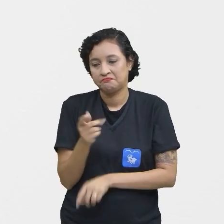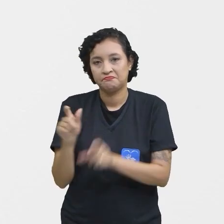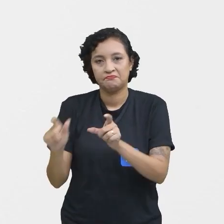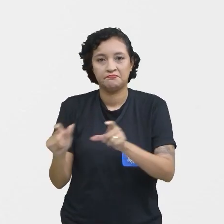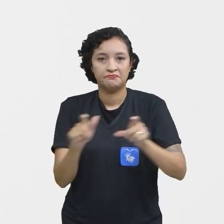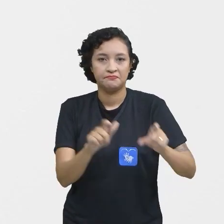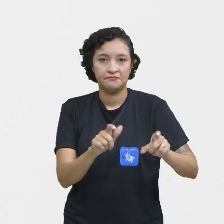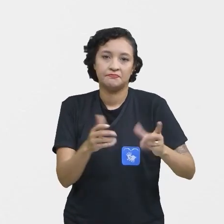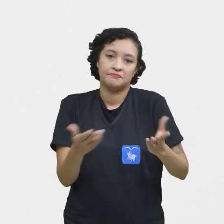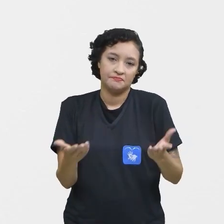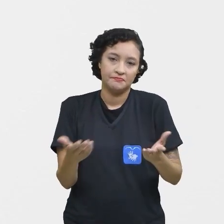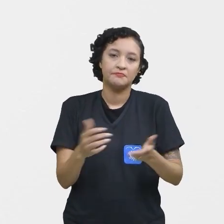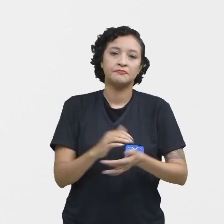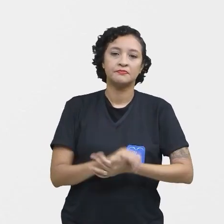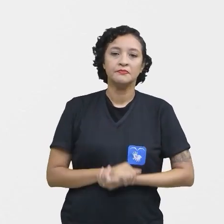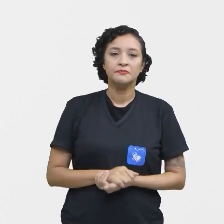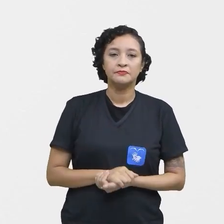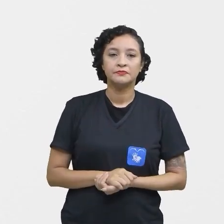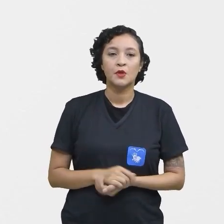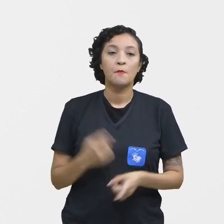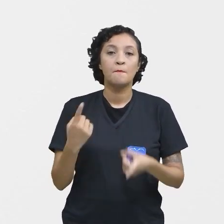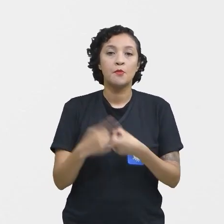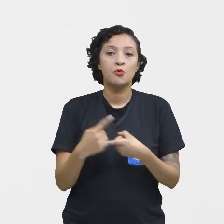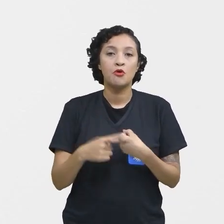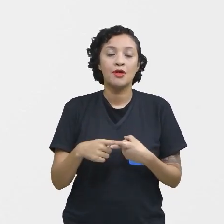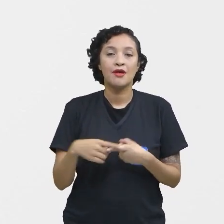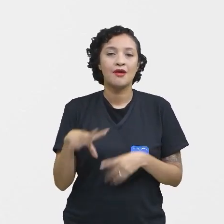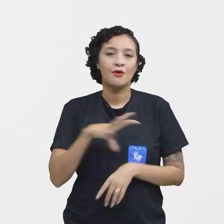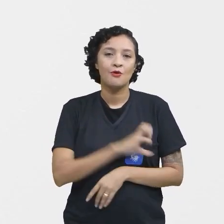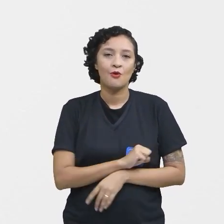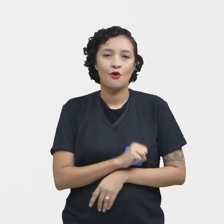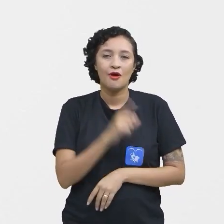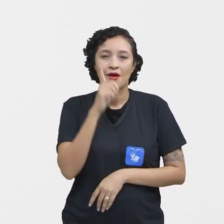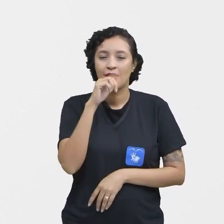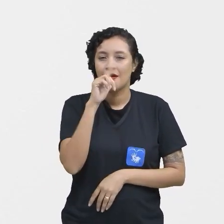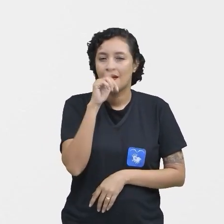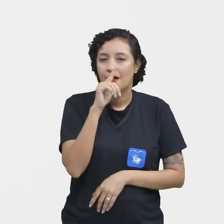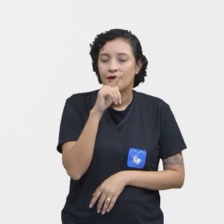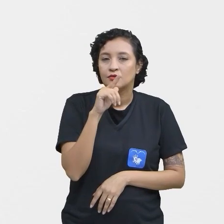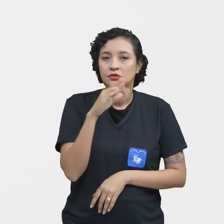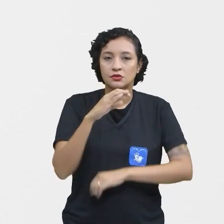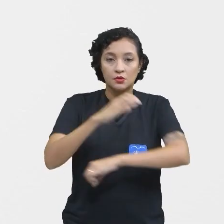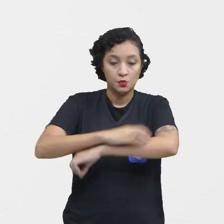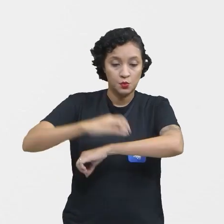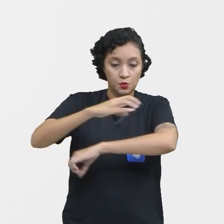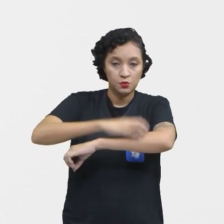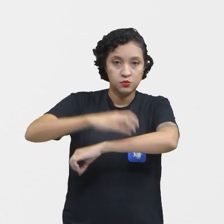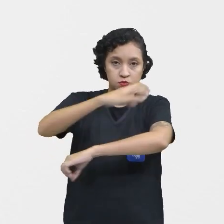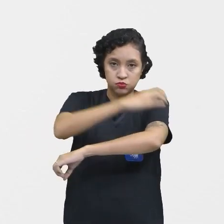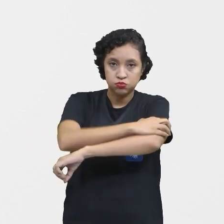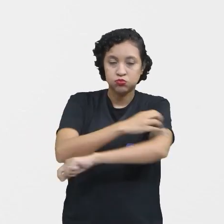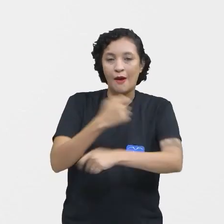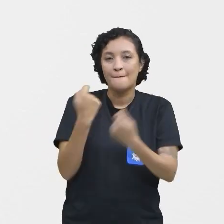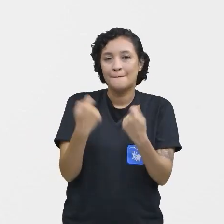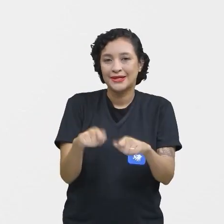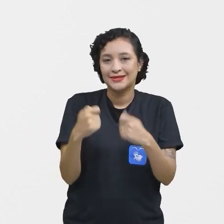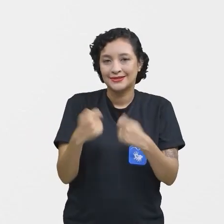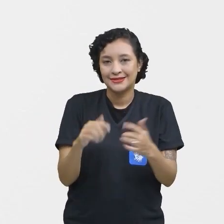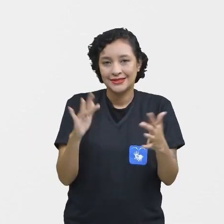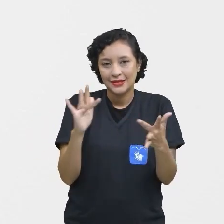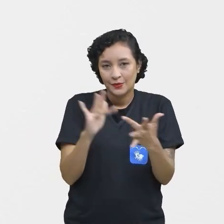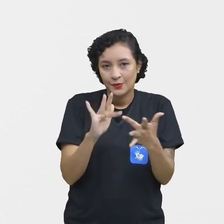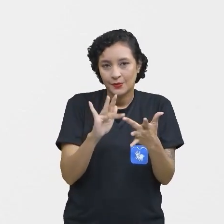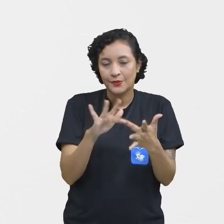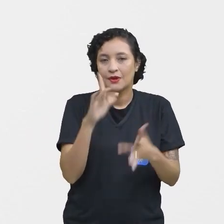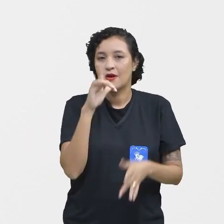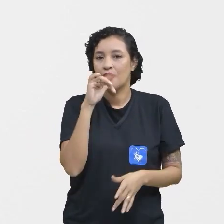locais alagados por conta da umidade. Então, os sapos, eles precisam da água para que